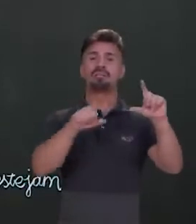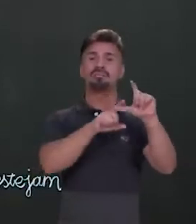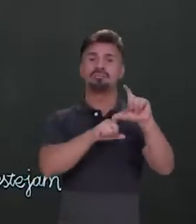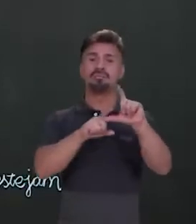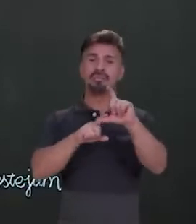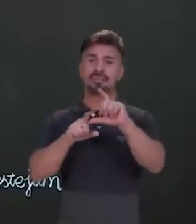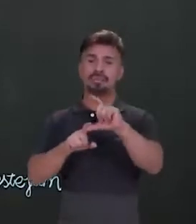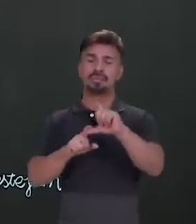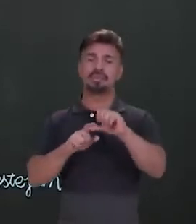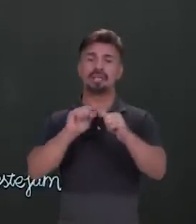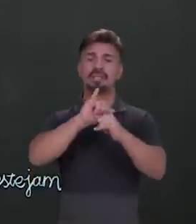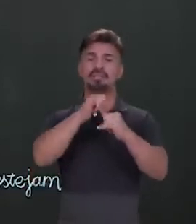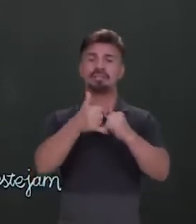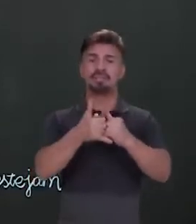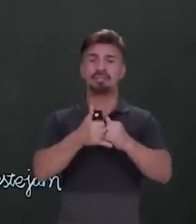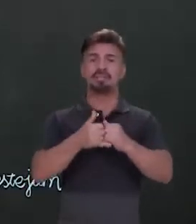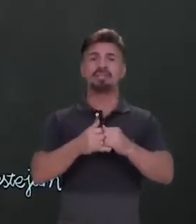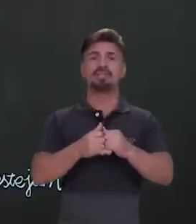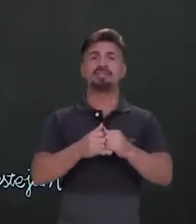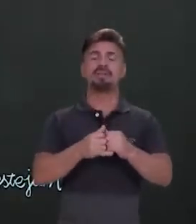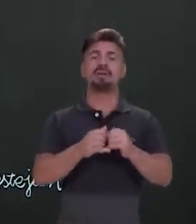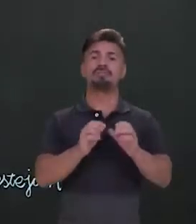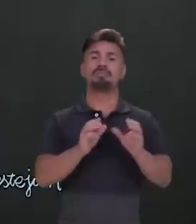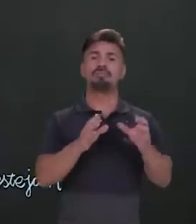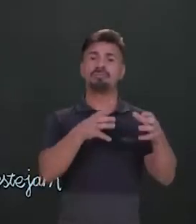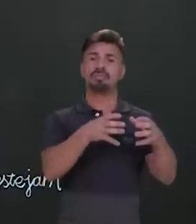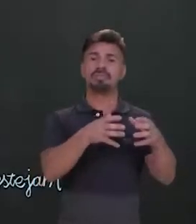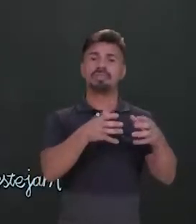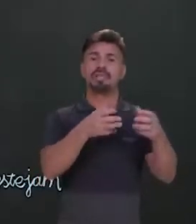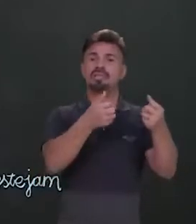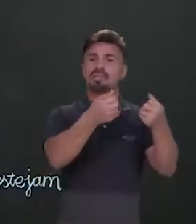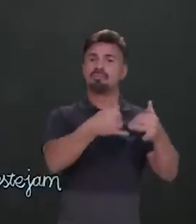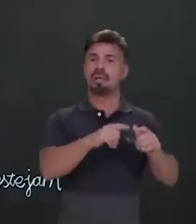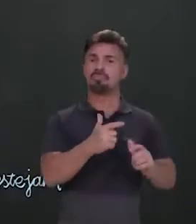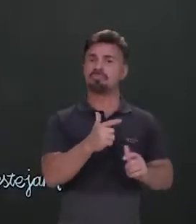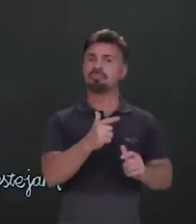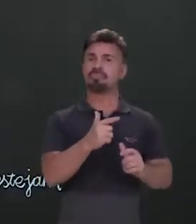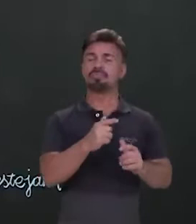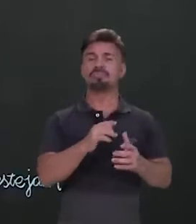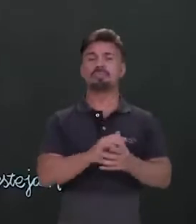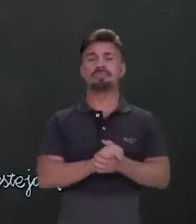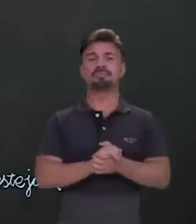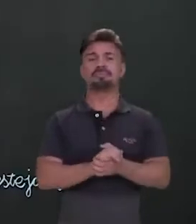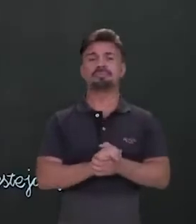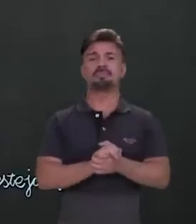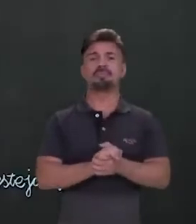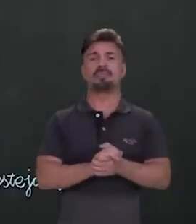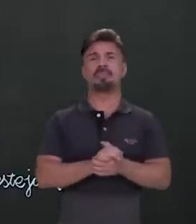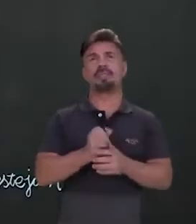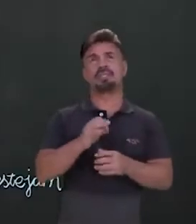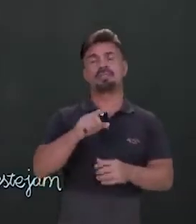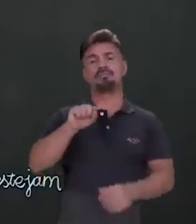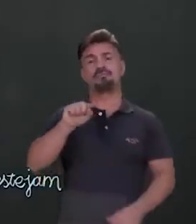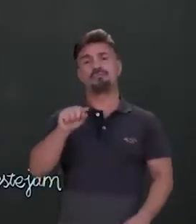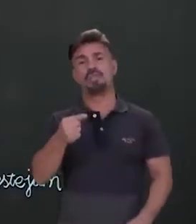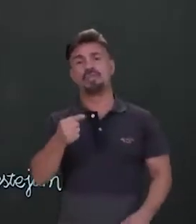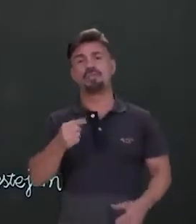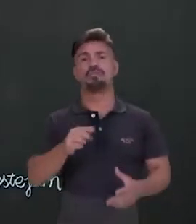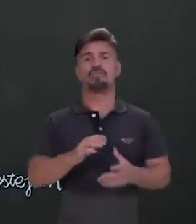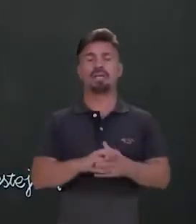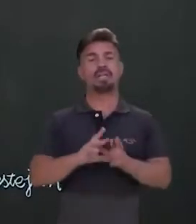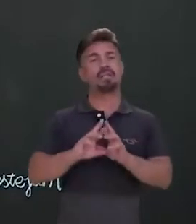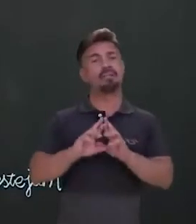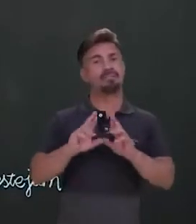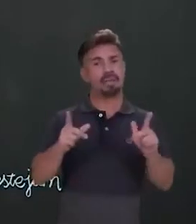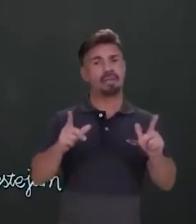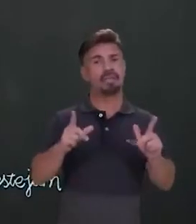subordinada adjetiva restritiva, porque ela restringe, ela não explica. Ela explicaria talvez se houvesse a posição da vírgula, a colocação de uma vírgula, que é o